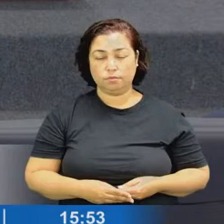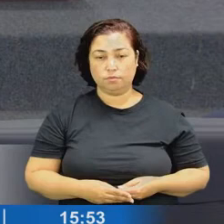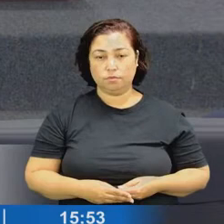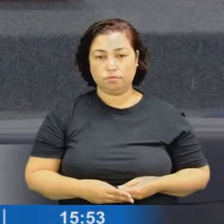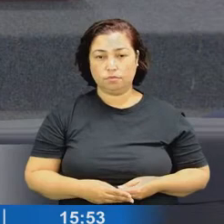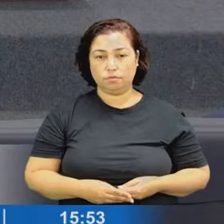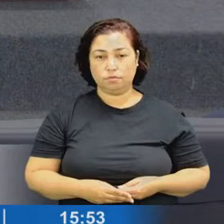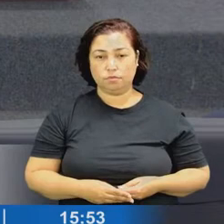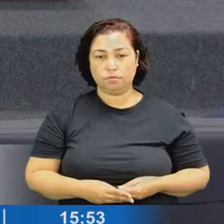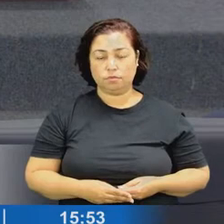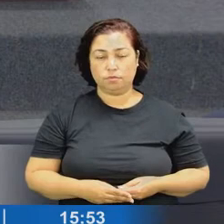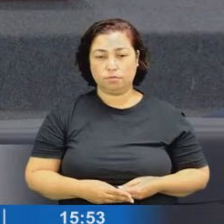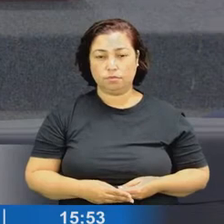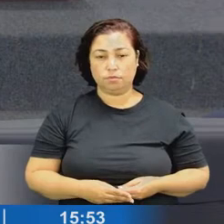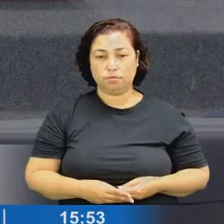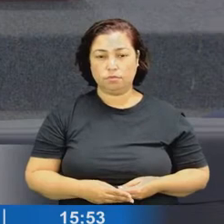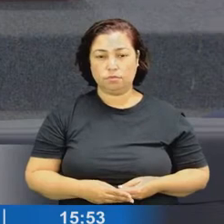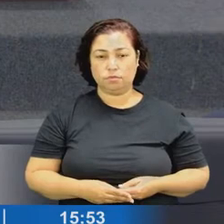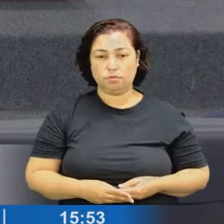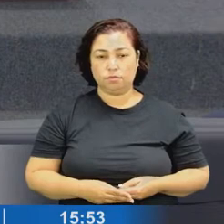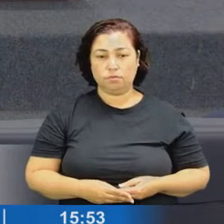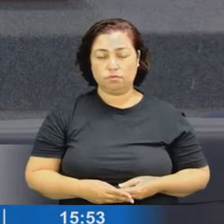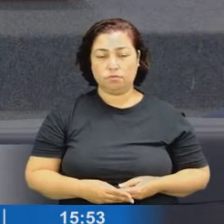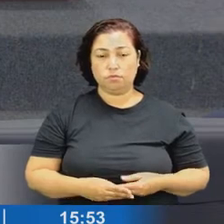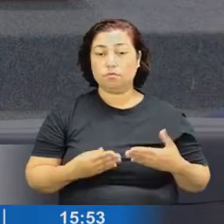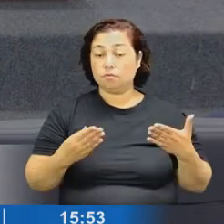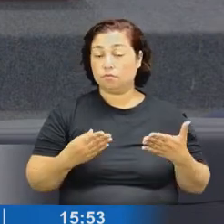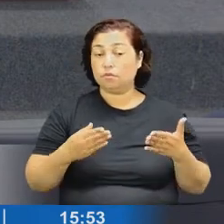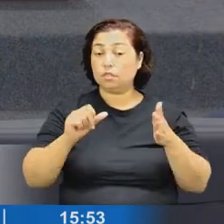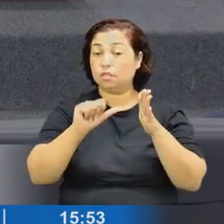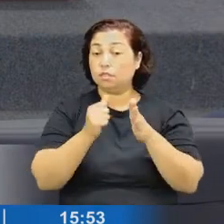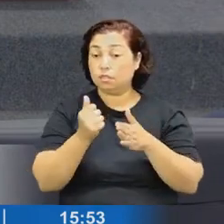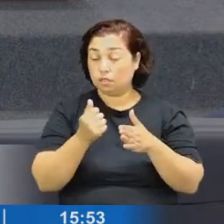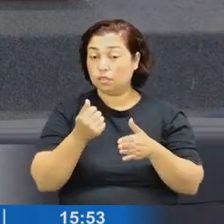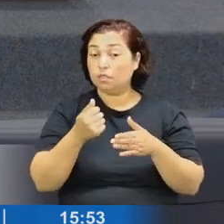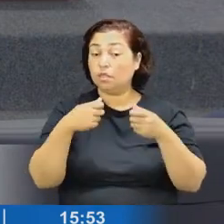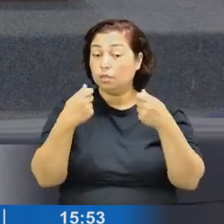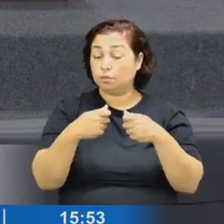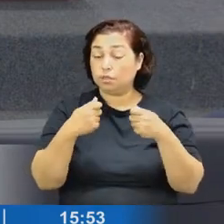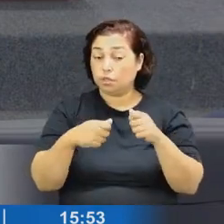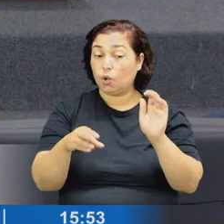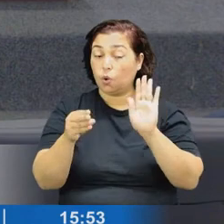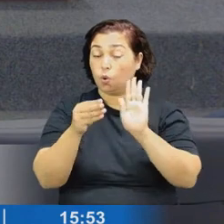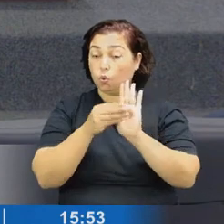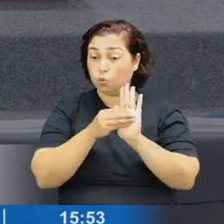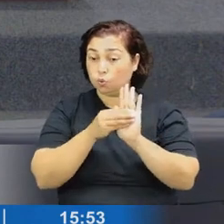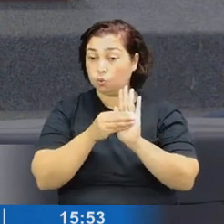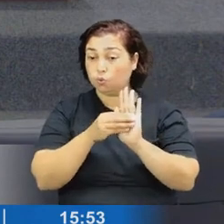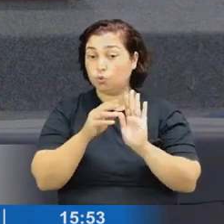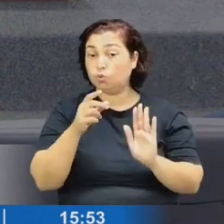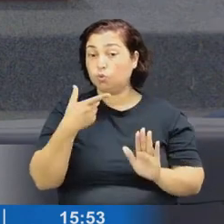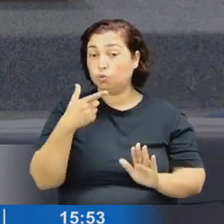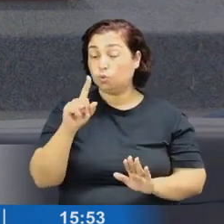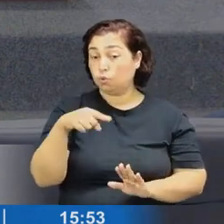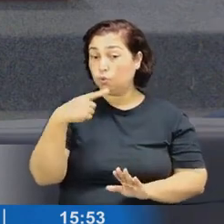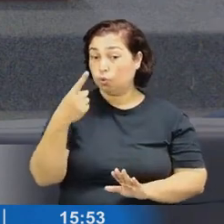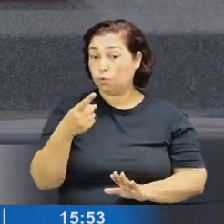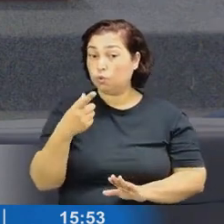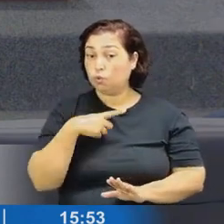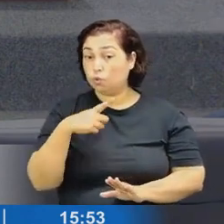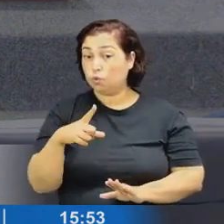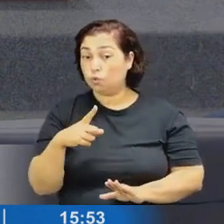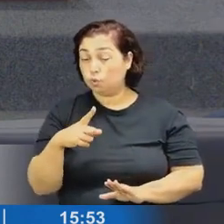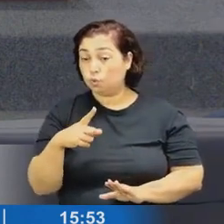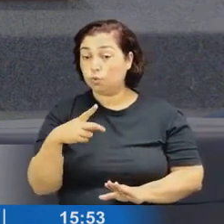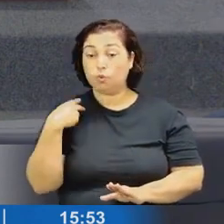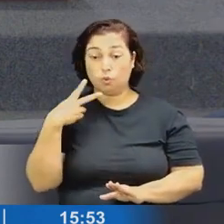assim não é aquela outra é aí aquela outra coisa né primeiro você tem que ter o conteúdo depois tem que ter um tem que ter uma verba em Vereador tem que ter uma